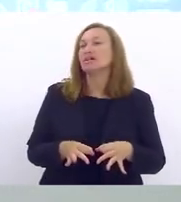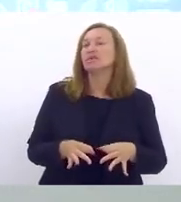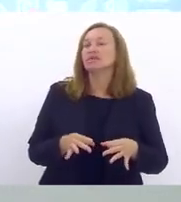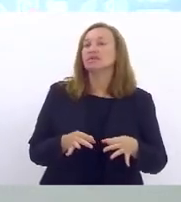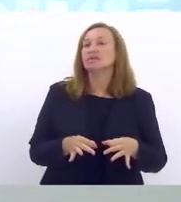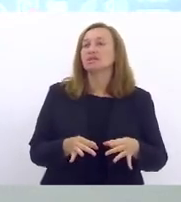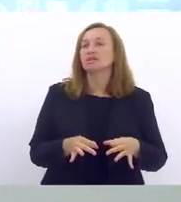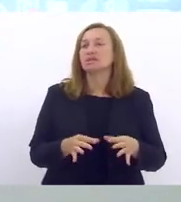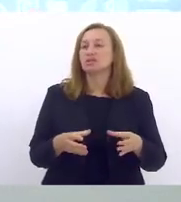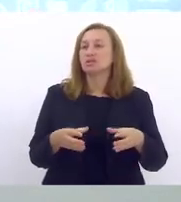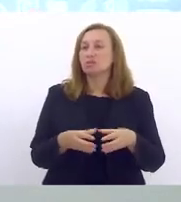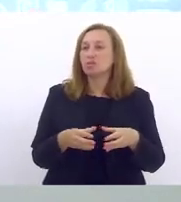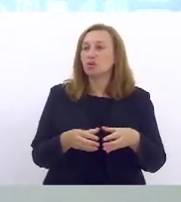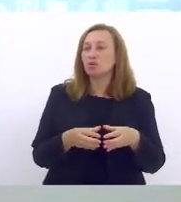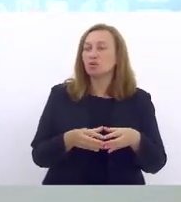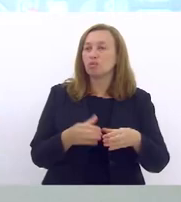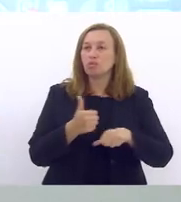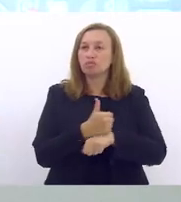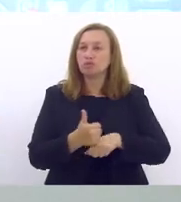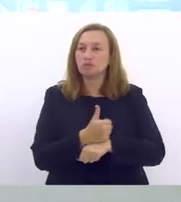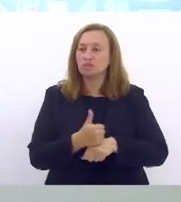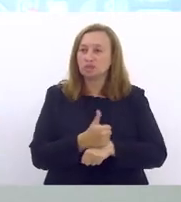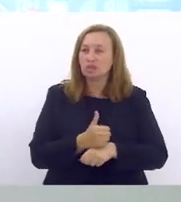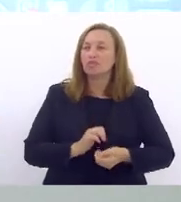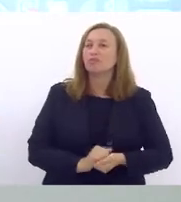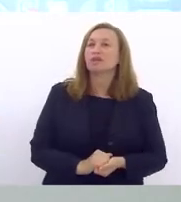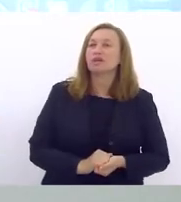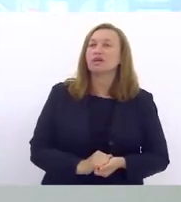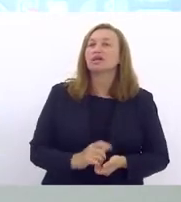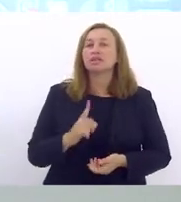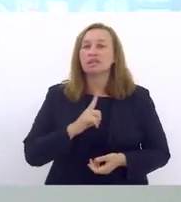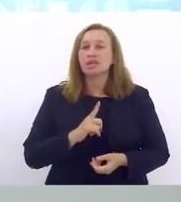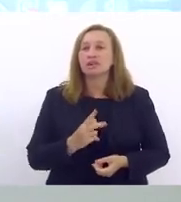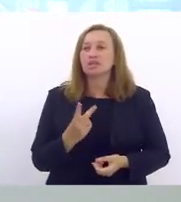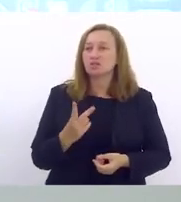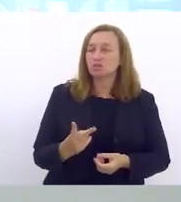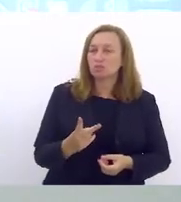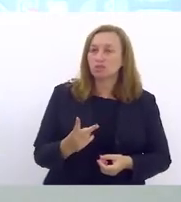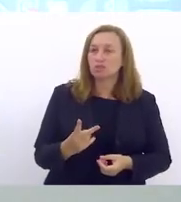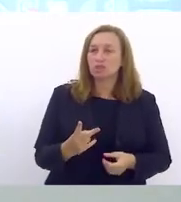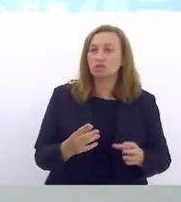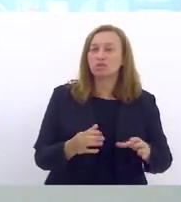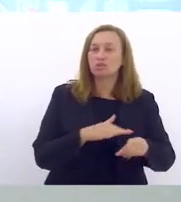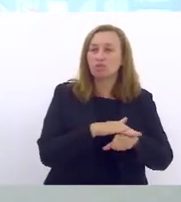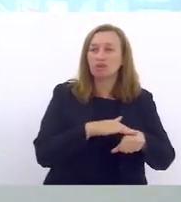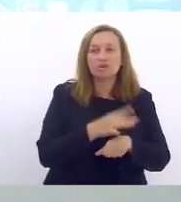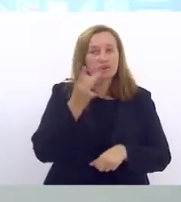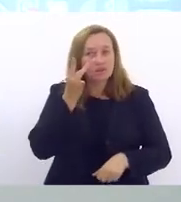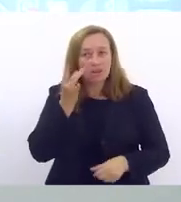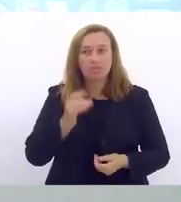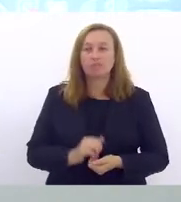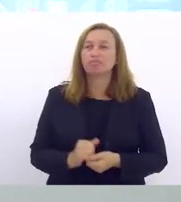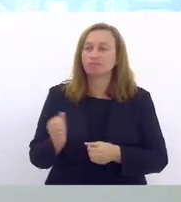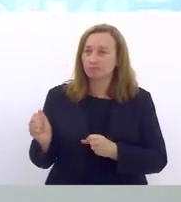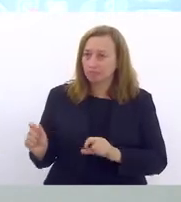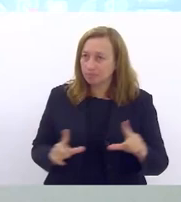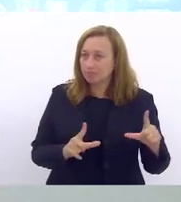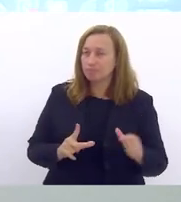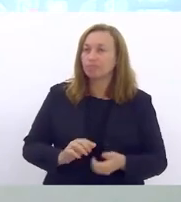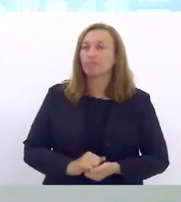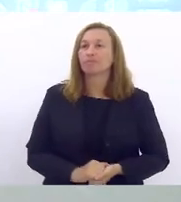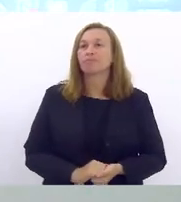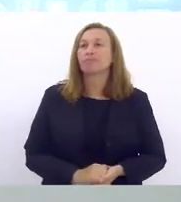multiprofissional no pré-natal? Então, a gente tem essas duas rodas presenciais que a gente faz. Pode passar para mim, fazendo um